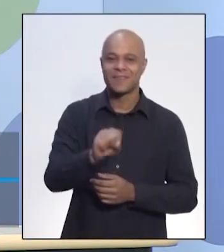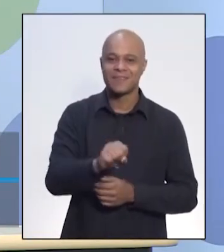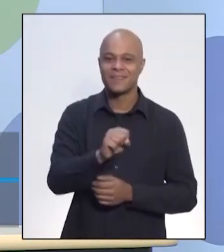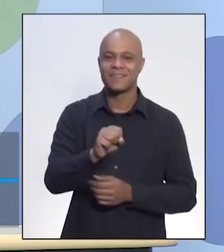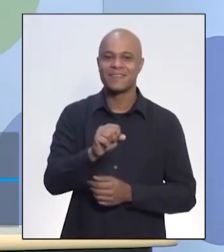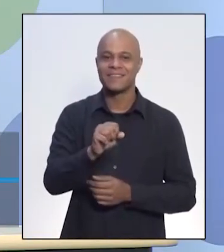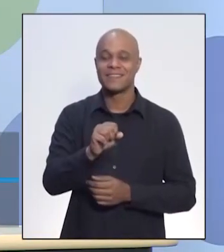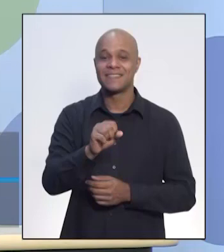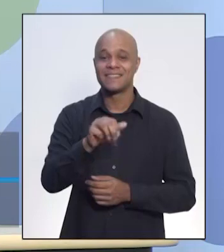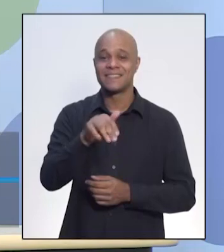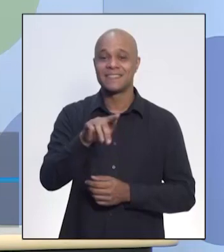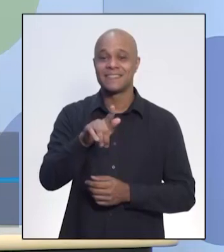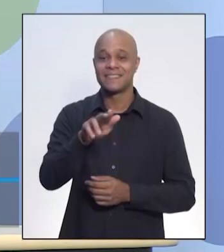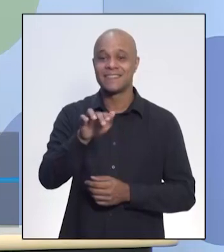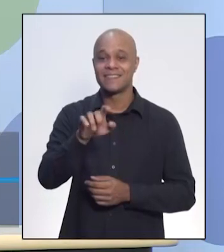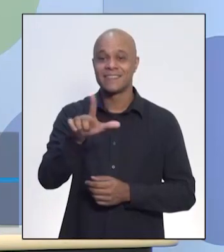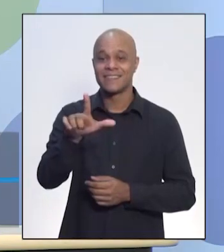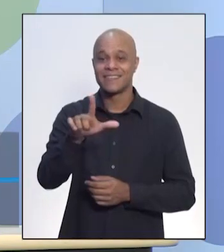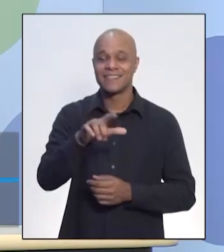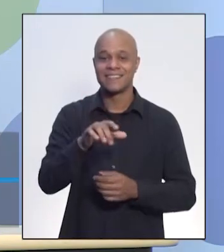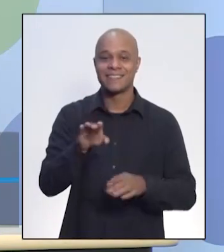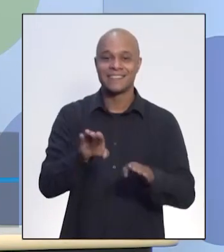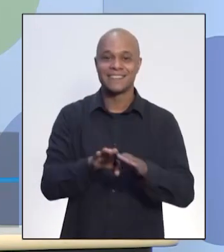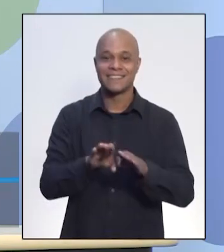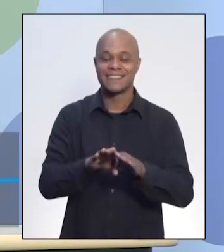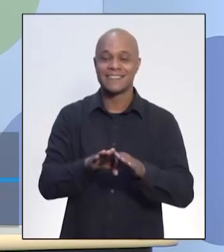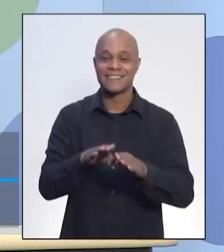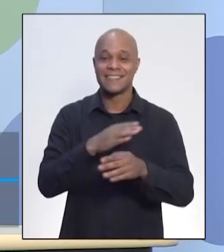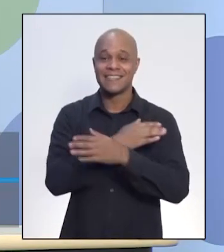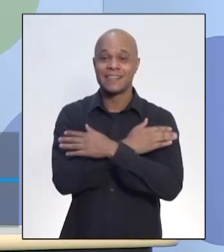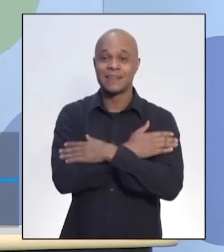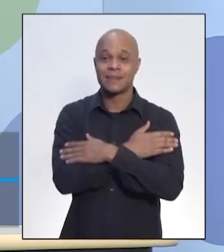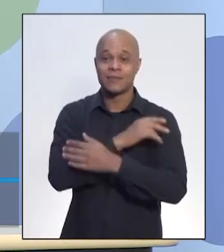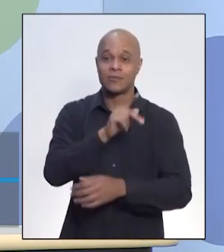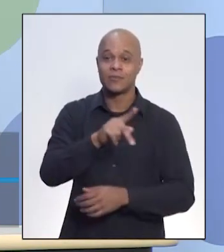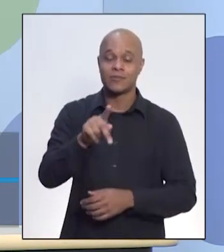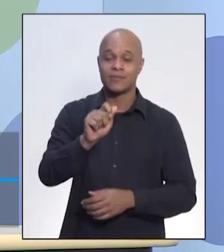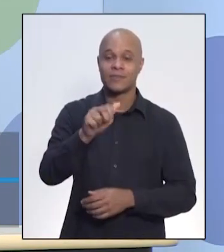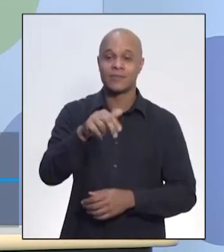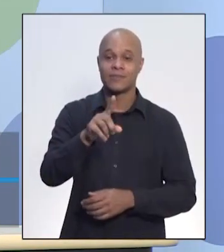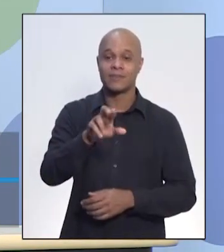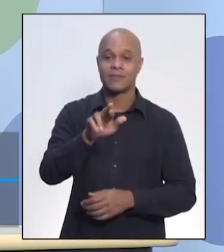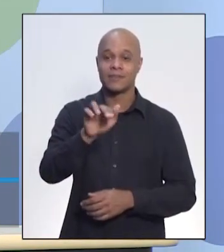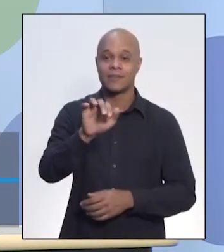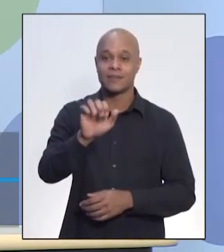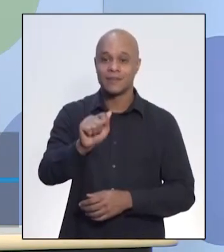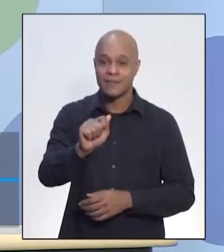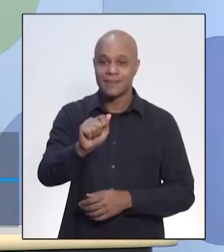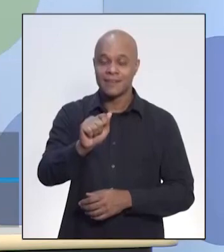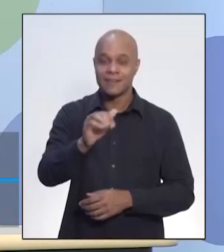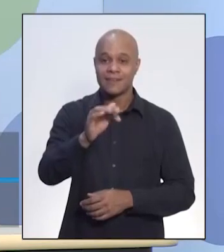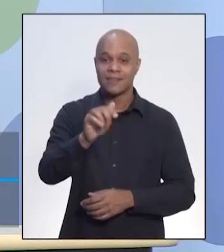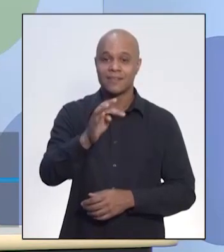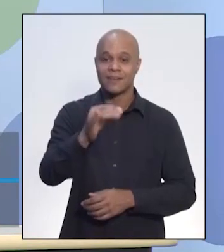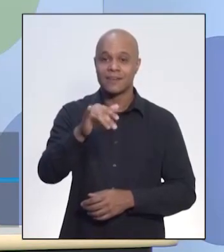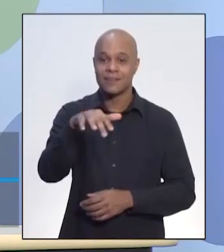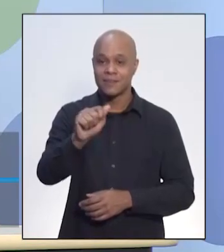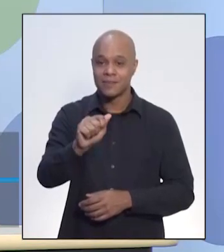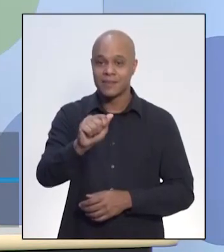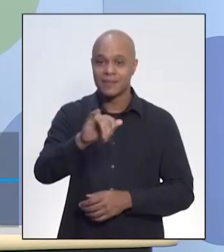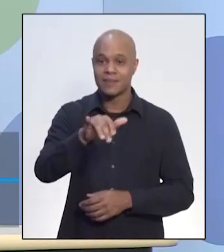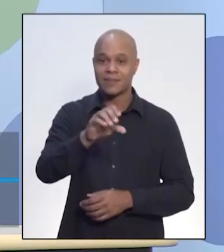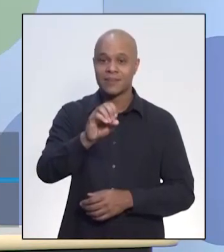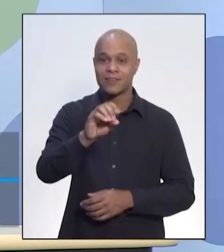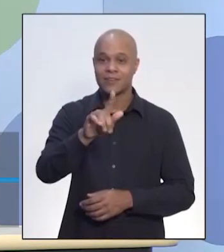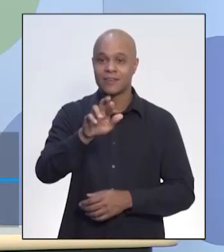Gabriel. E eu quero também aproveitar e mandar um abraço para os professores Andréia, Fátima, Jorge e Wilson. E